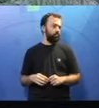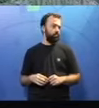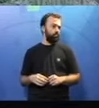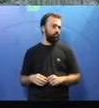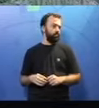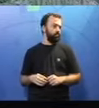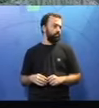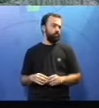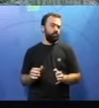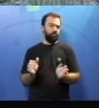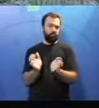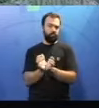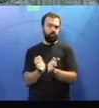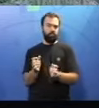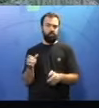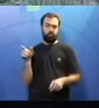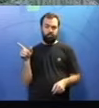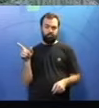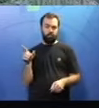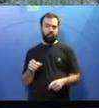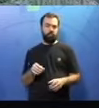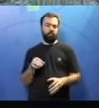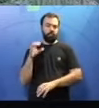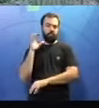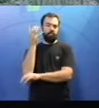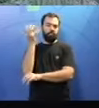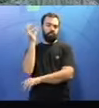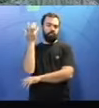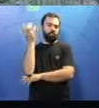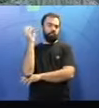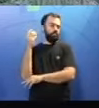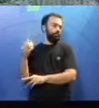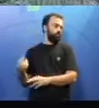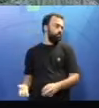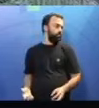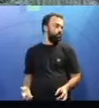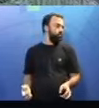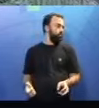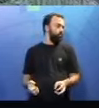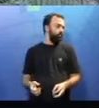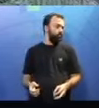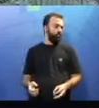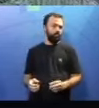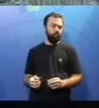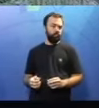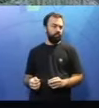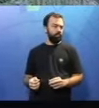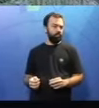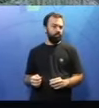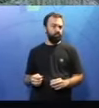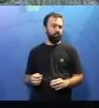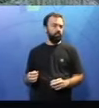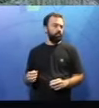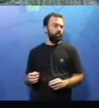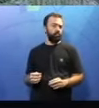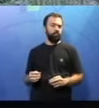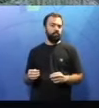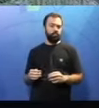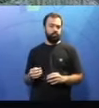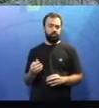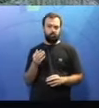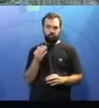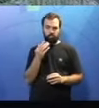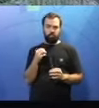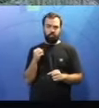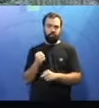Bom, agora o próximo grupo, bem conhecido, reino vegetal, que são seres eucariontes, são seres